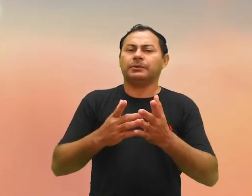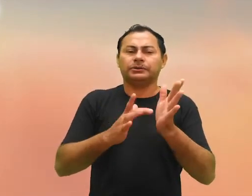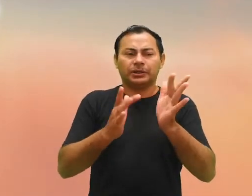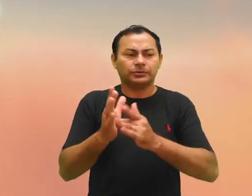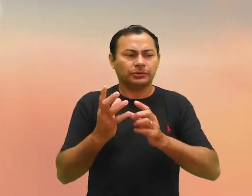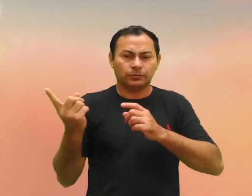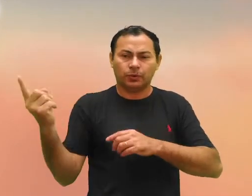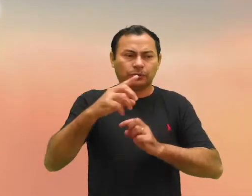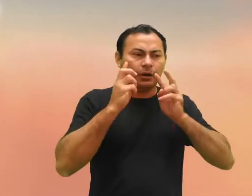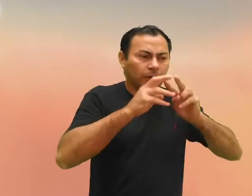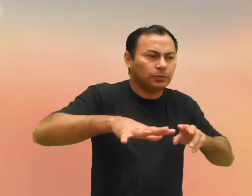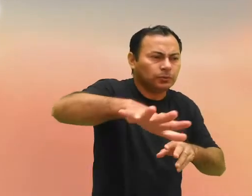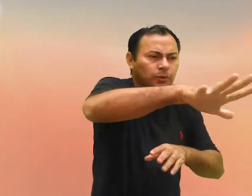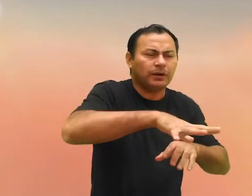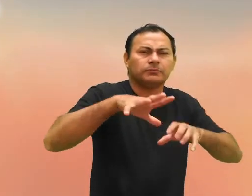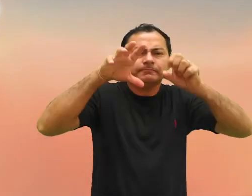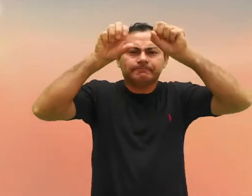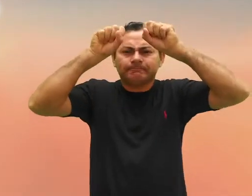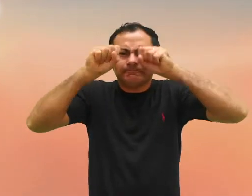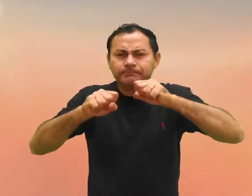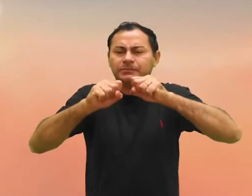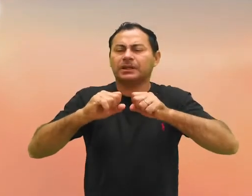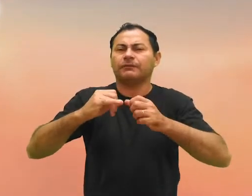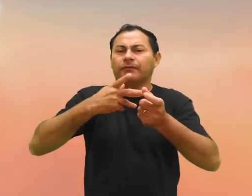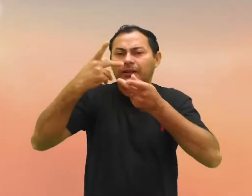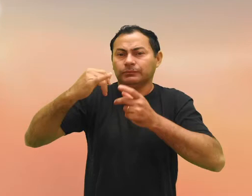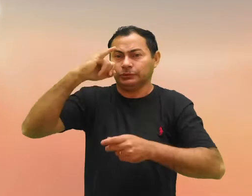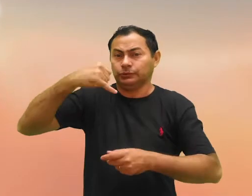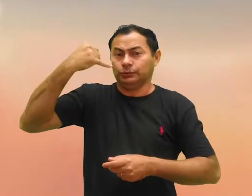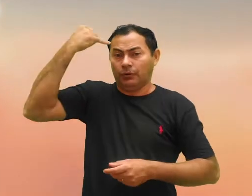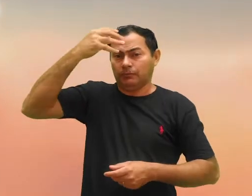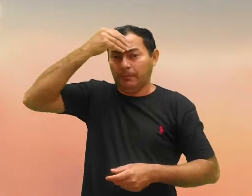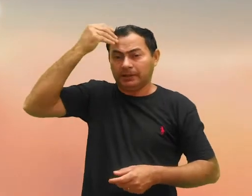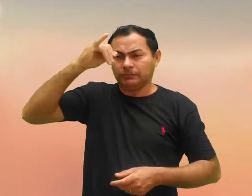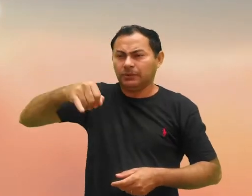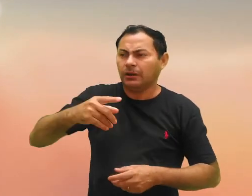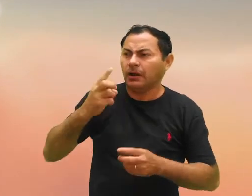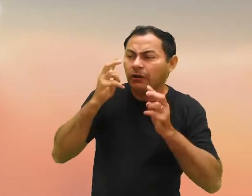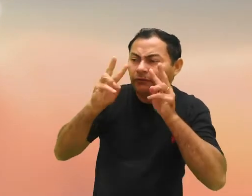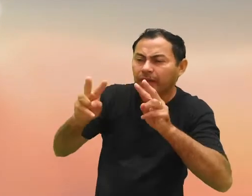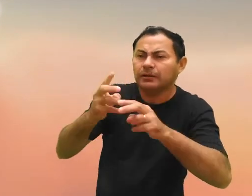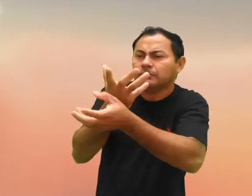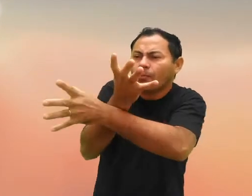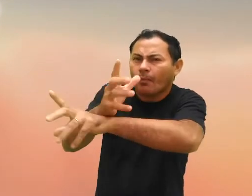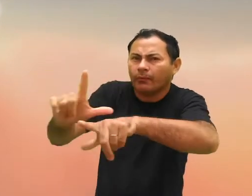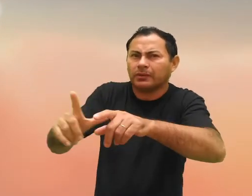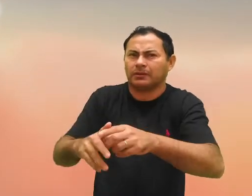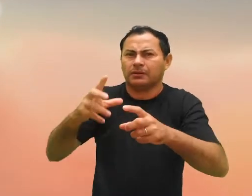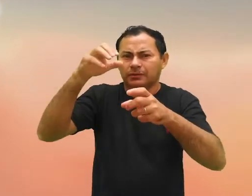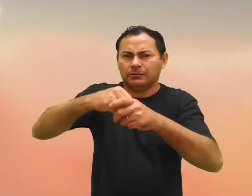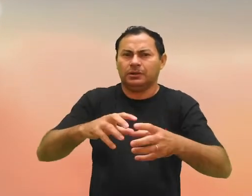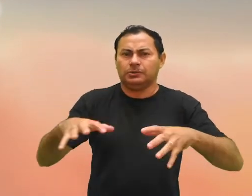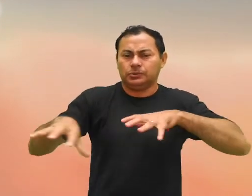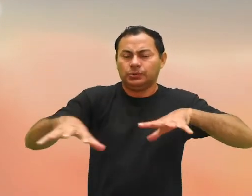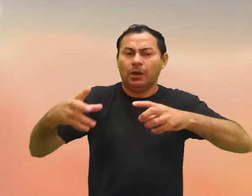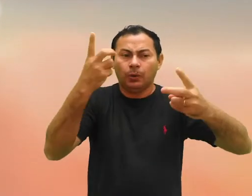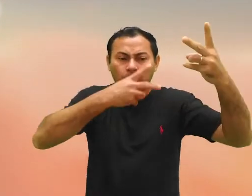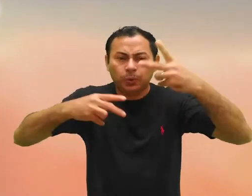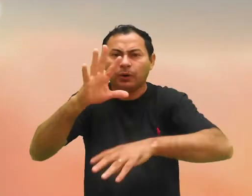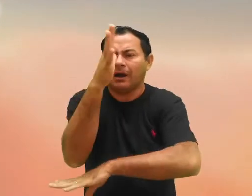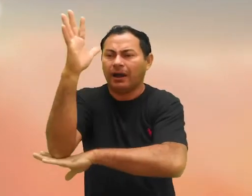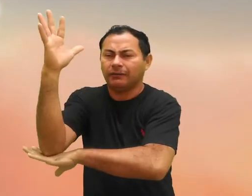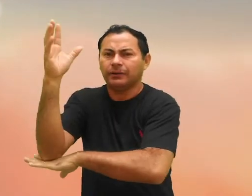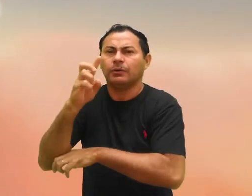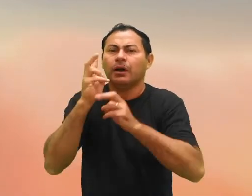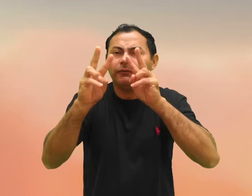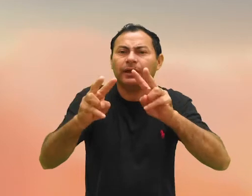Jesus se voltou para a multidão e deu um testemunho maravilhoso a respeito de João. O que vocês foram ver no deserto? Um caniço